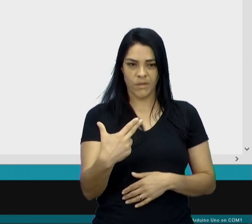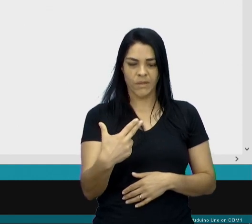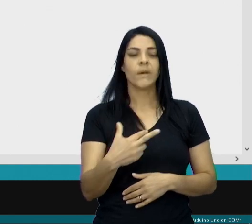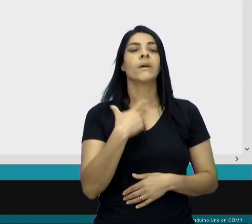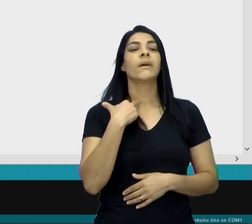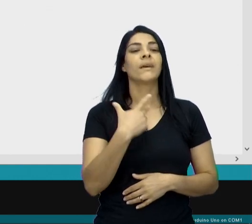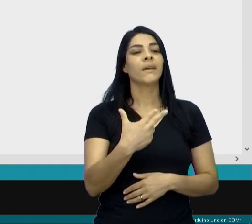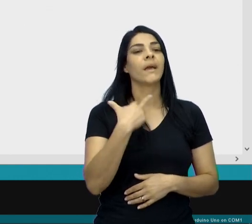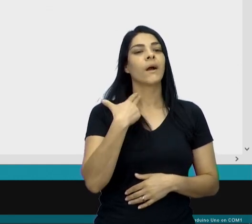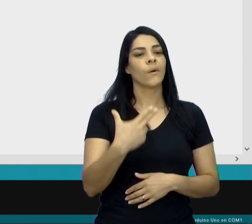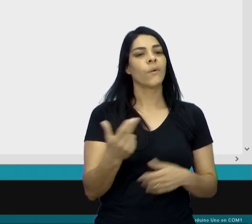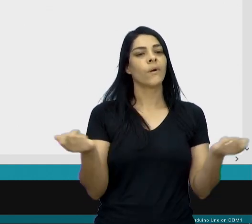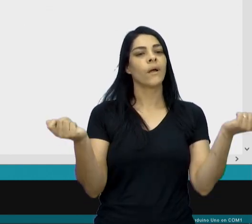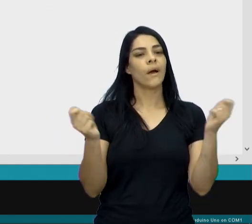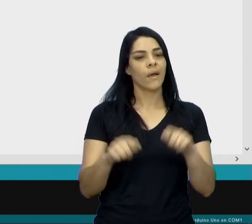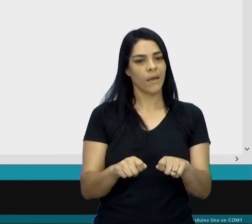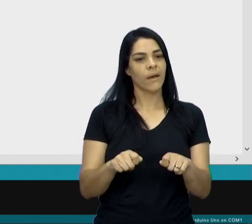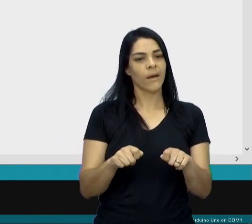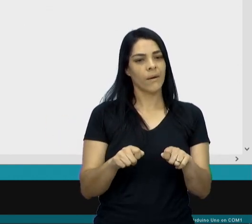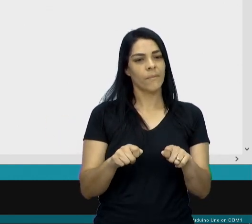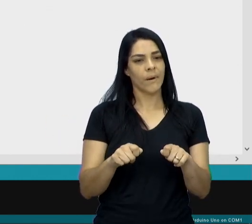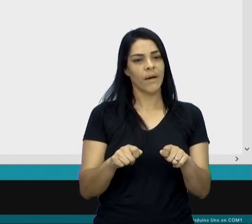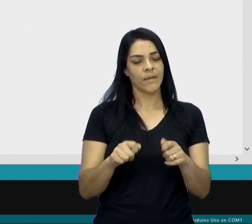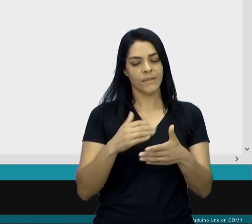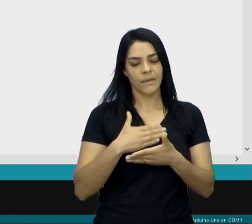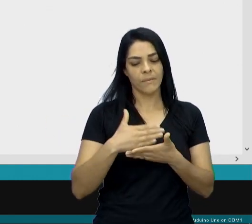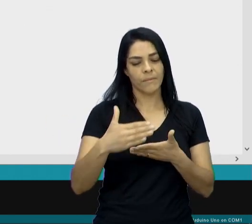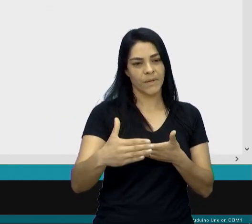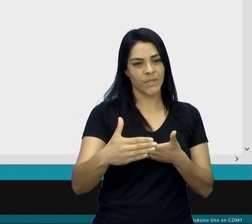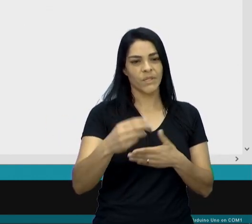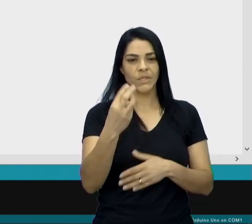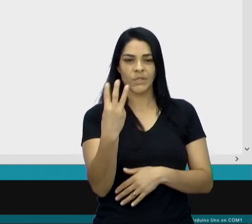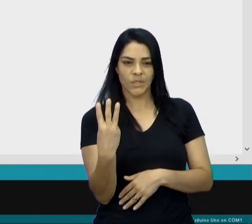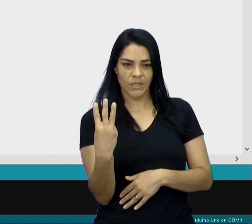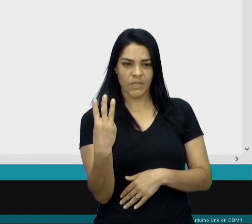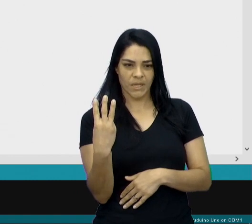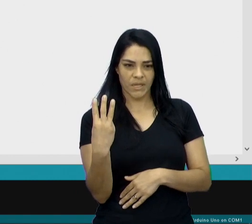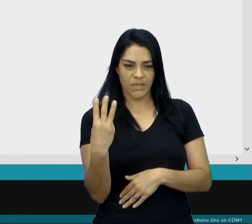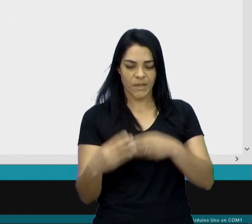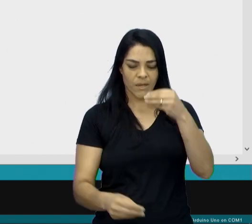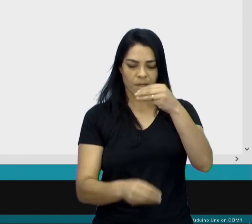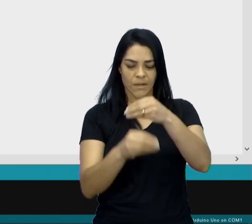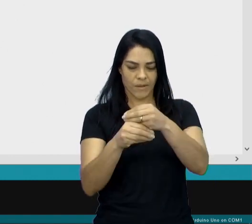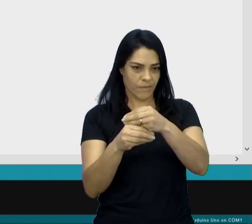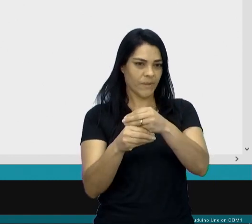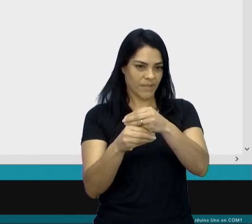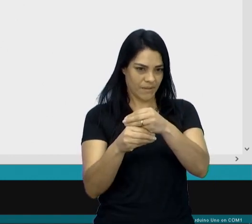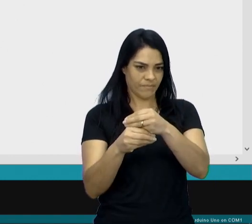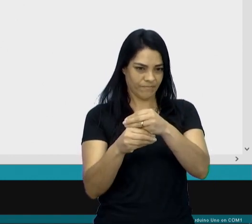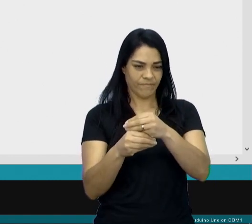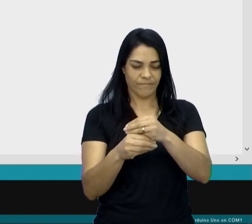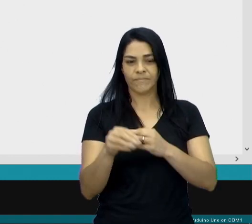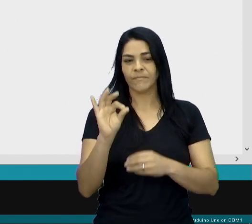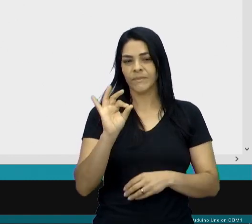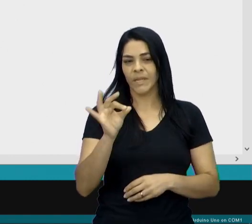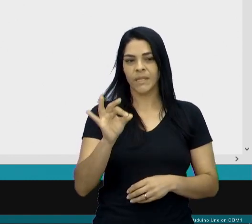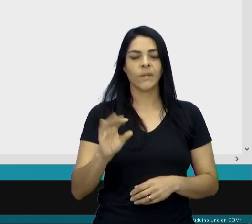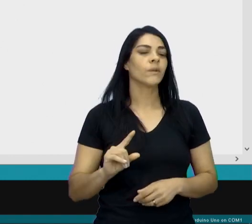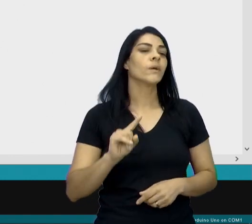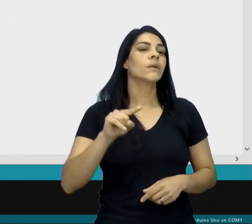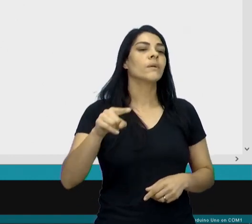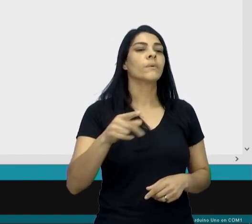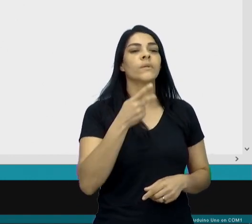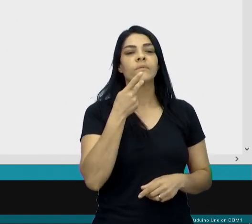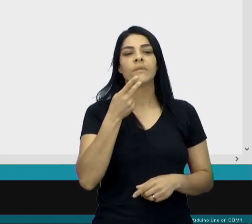pode ir ser a partir de três você vai incrementar aleatoriamente, tá certo? E você vai